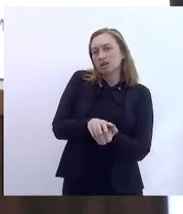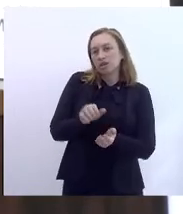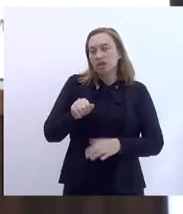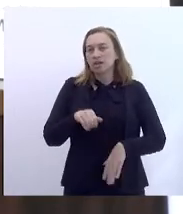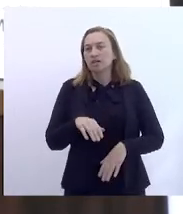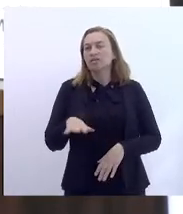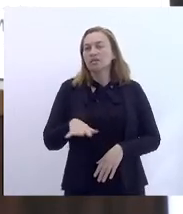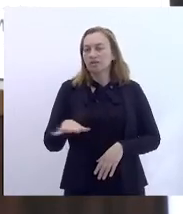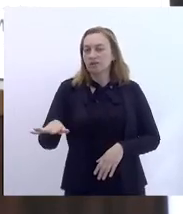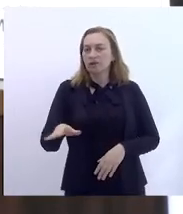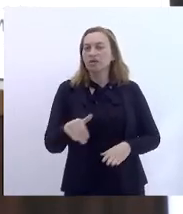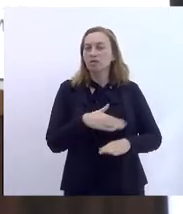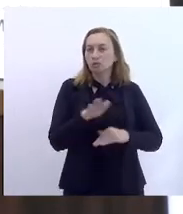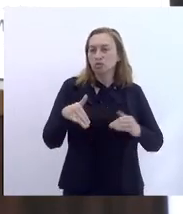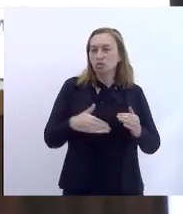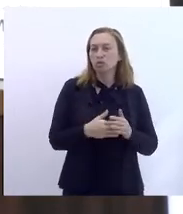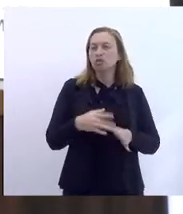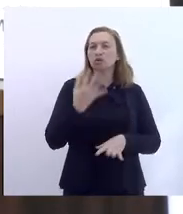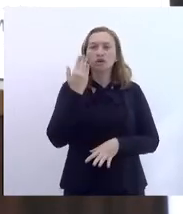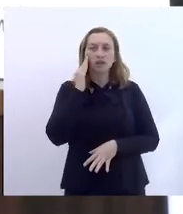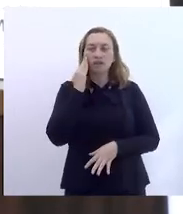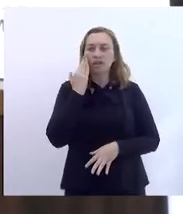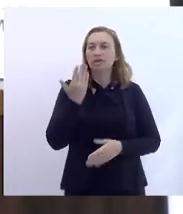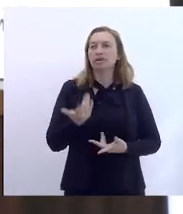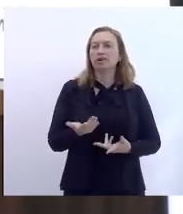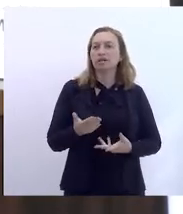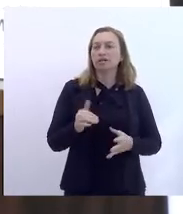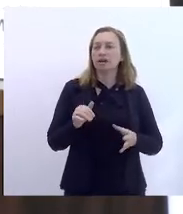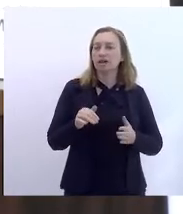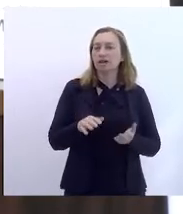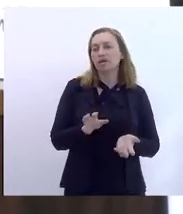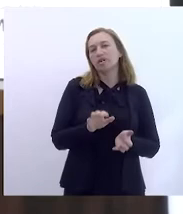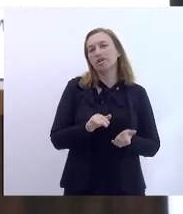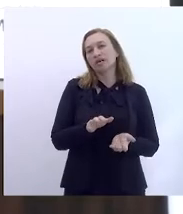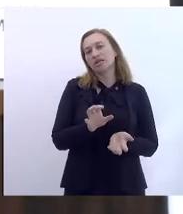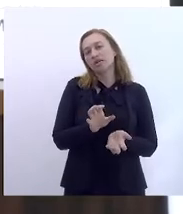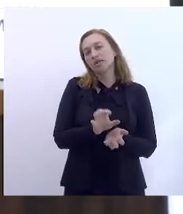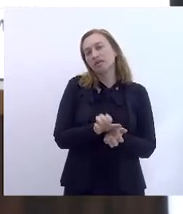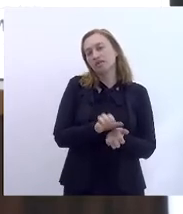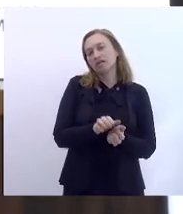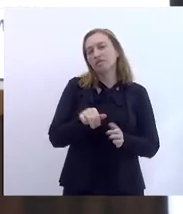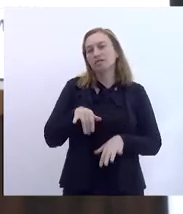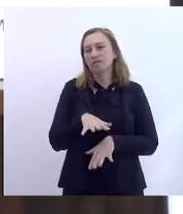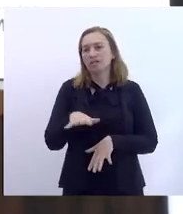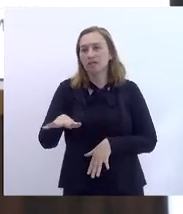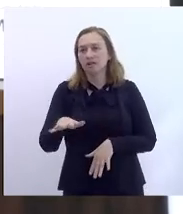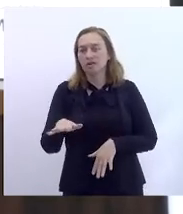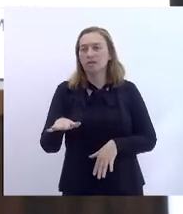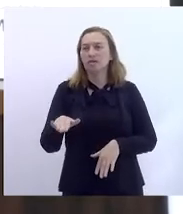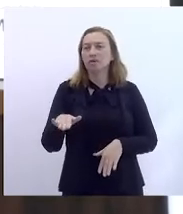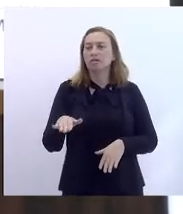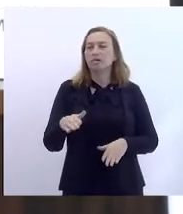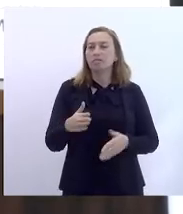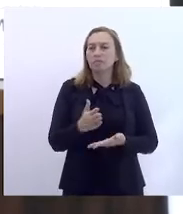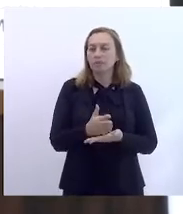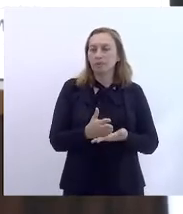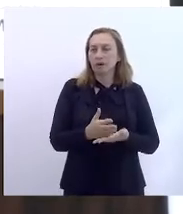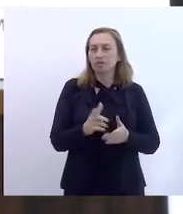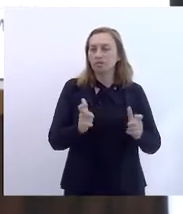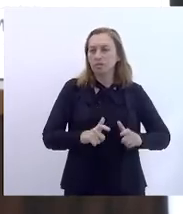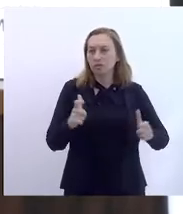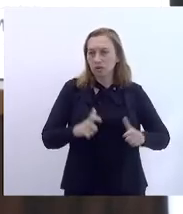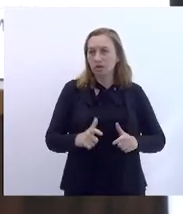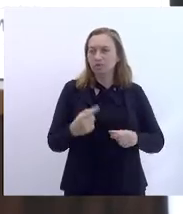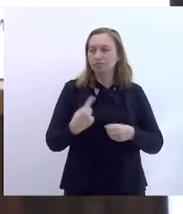o bairro como um todo que compreende a favela do jacarezinho que a maior parte do território do bairro mas há